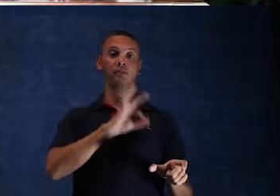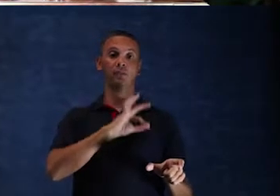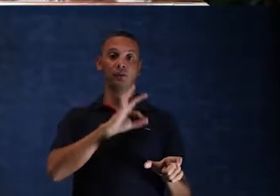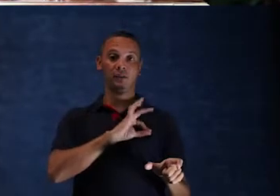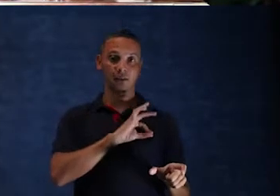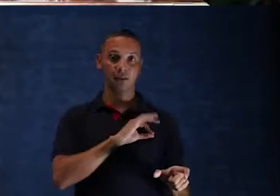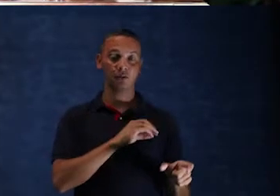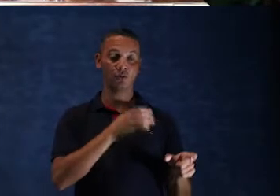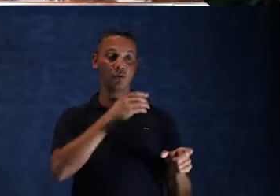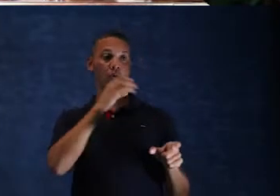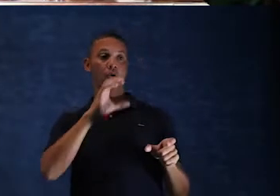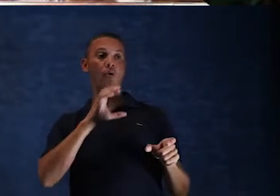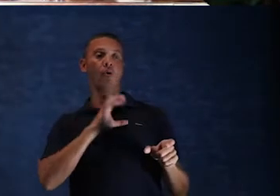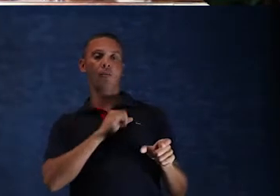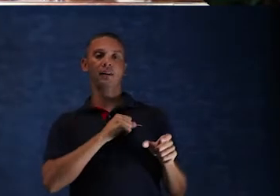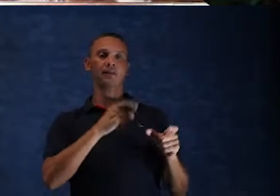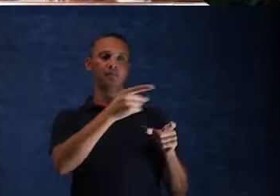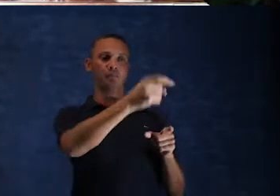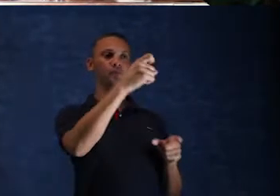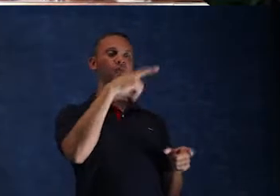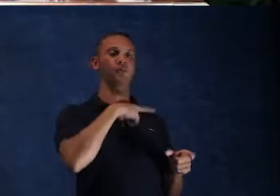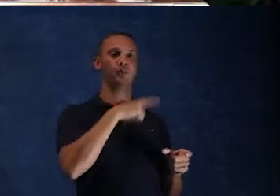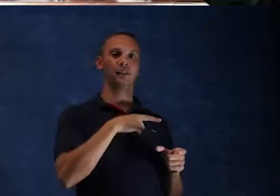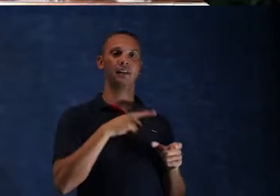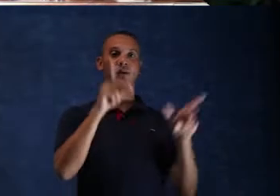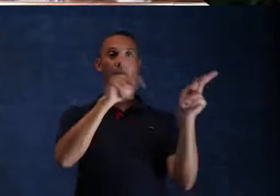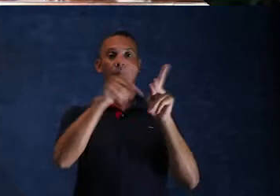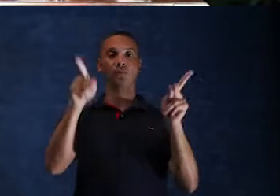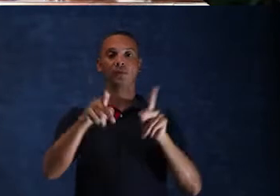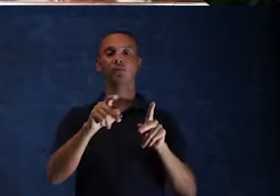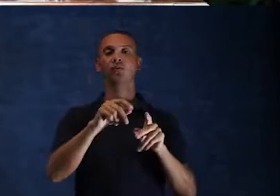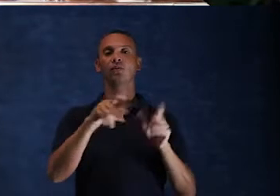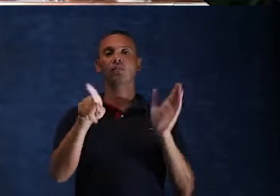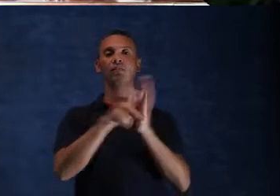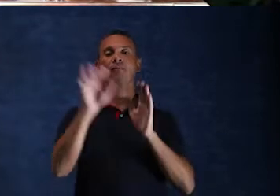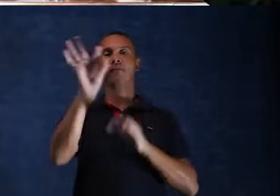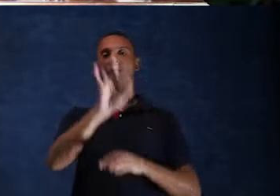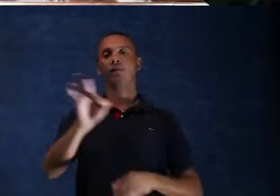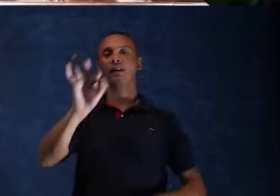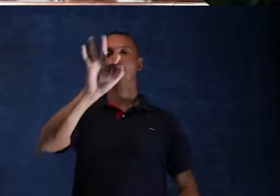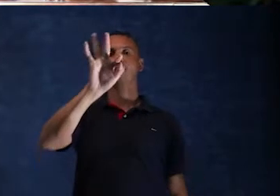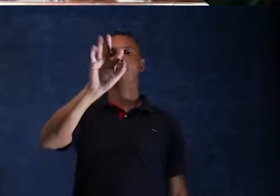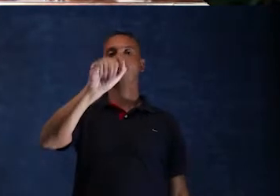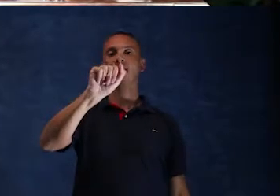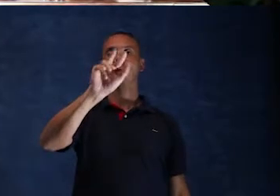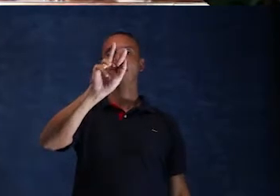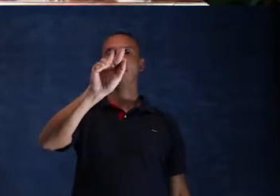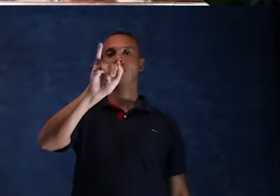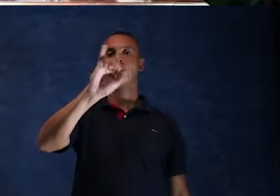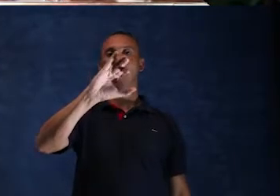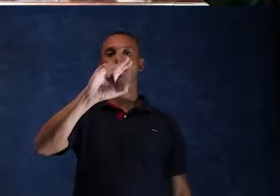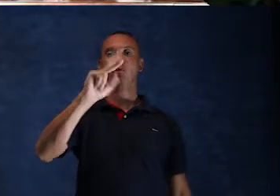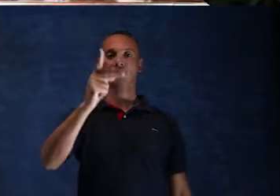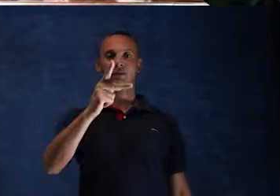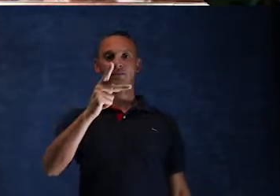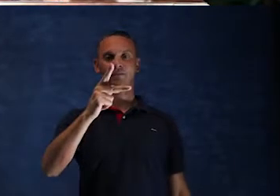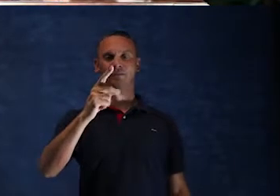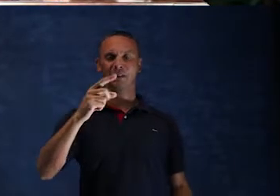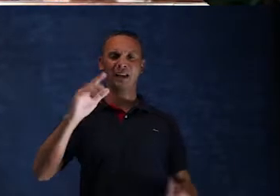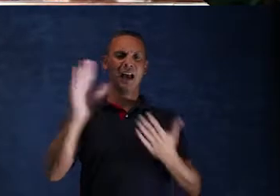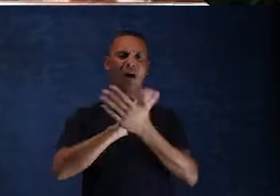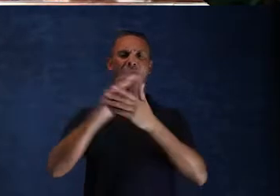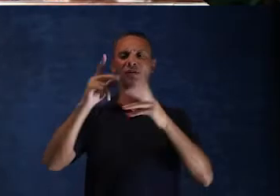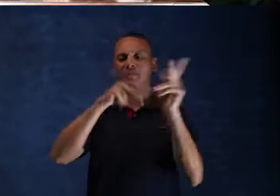policial, do romance criminal dele, é um professor da Fafiche. E houve muita reclamação por parte dos colegas